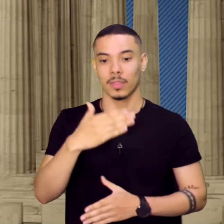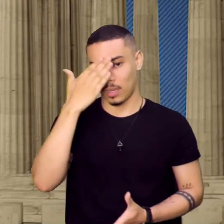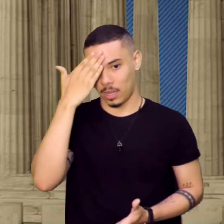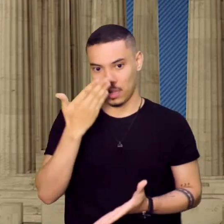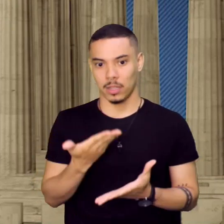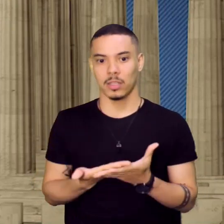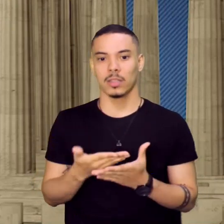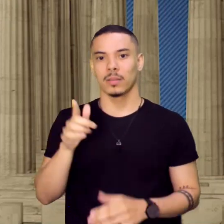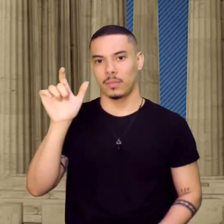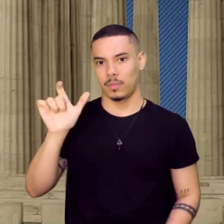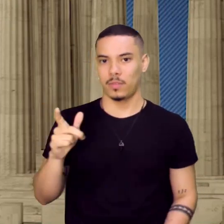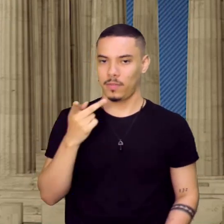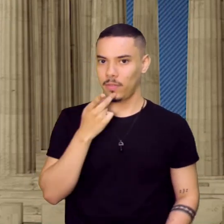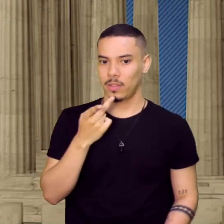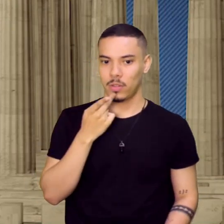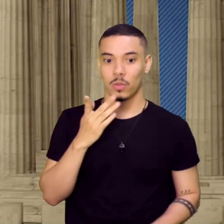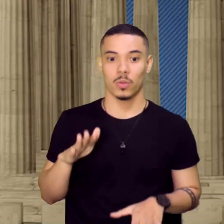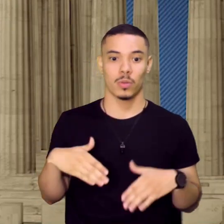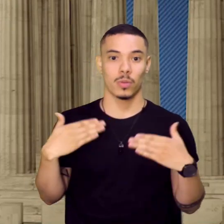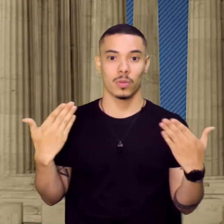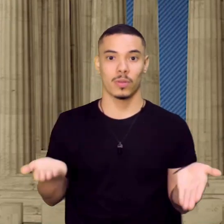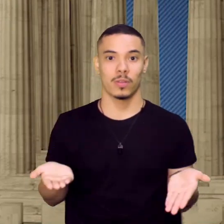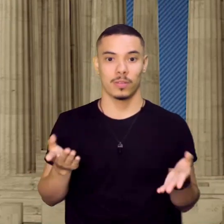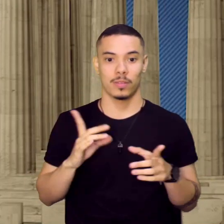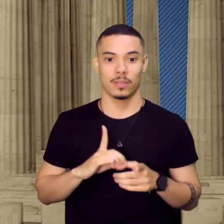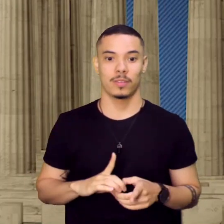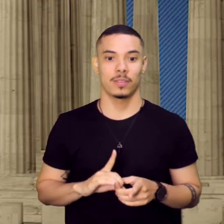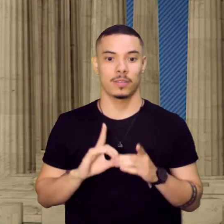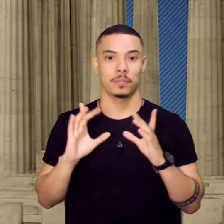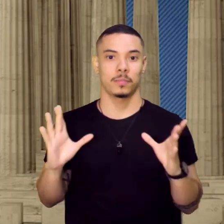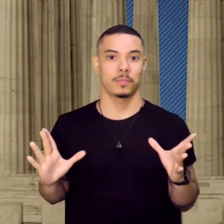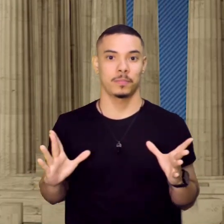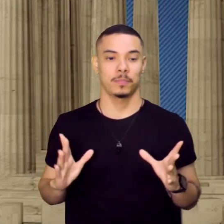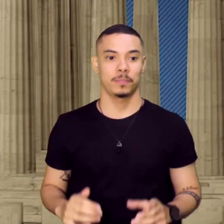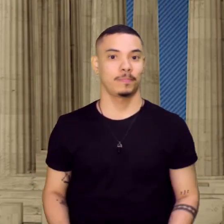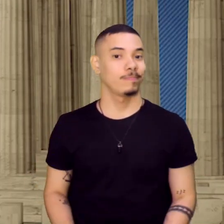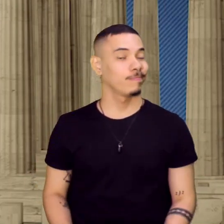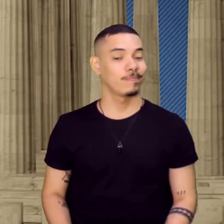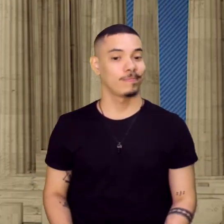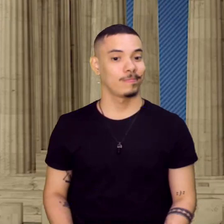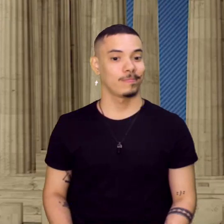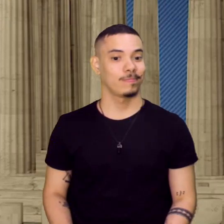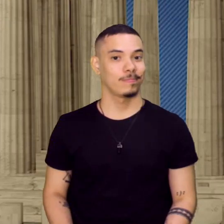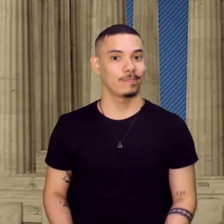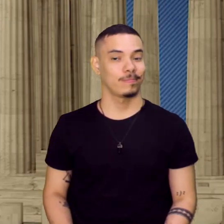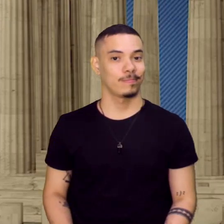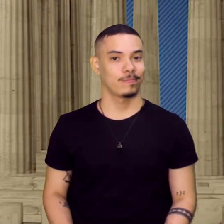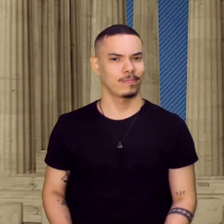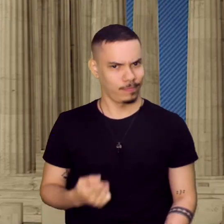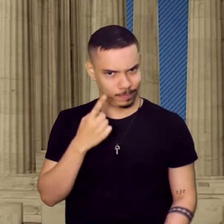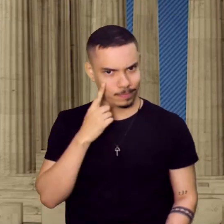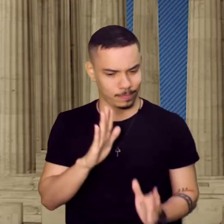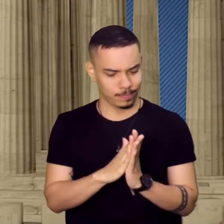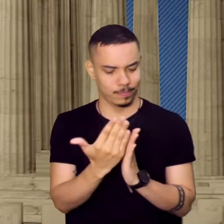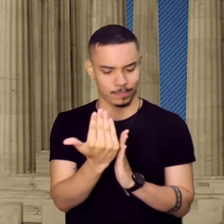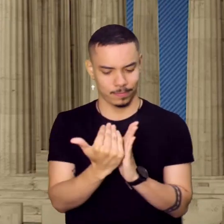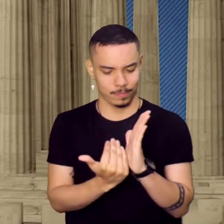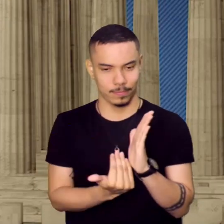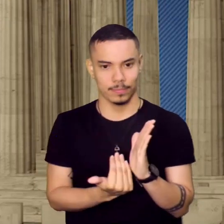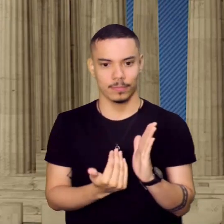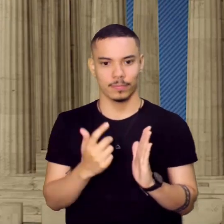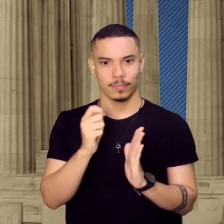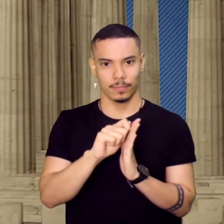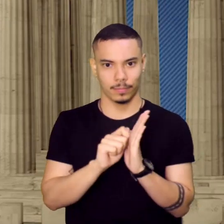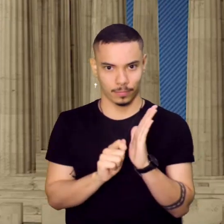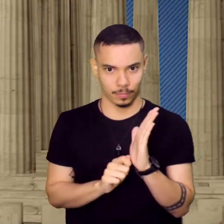falado lá com a nossa democracia Qual é a nossa do Brasil pega o caderninho aí já anota